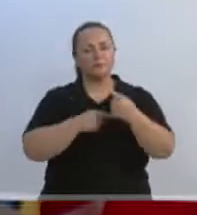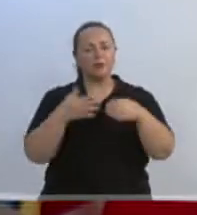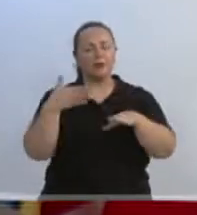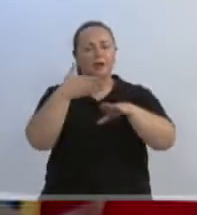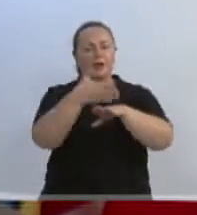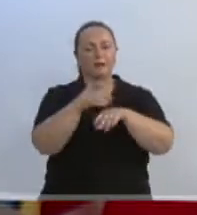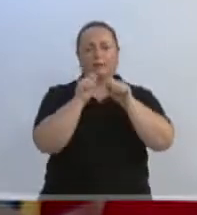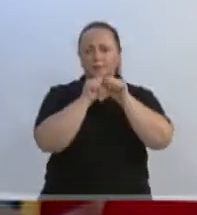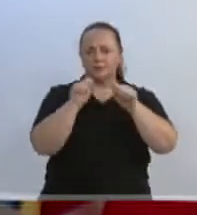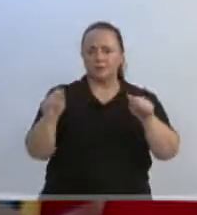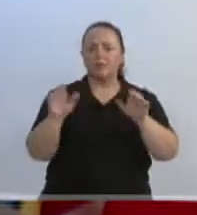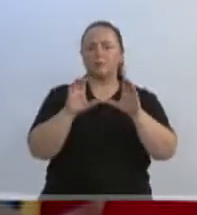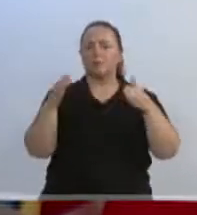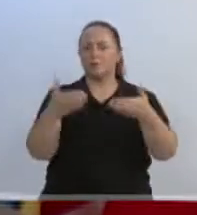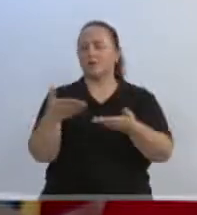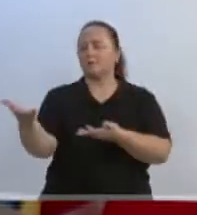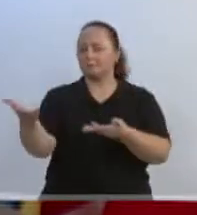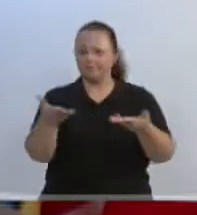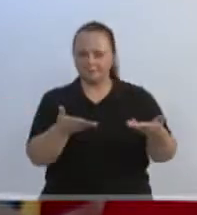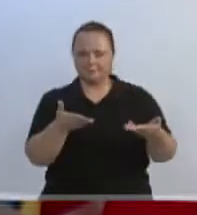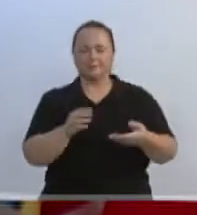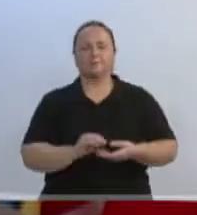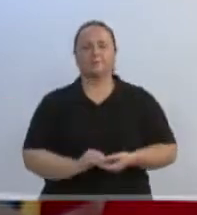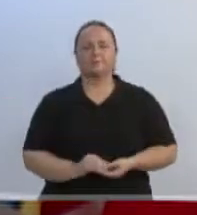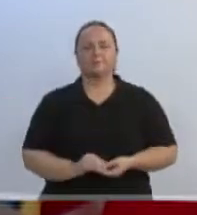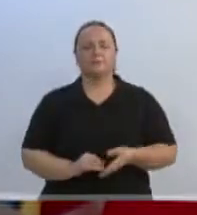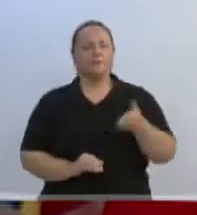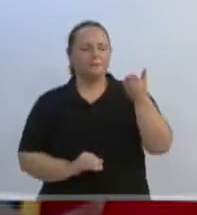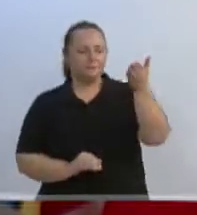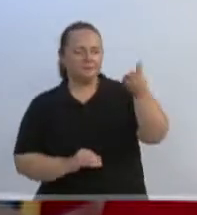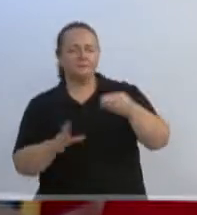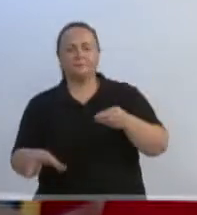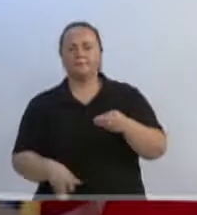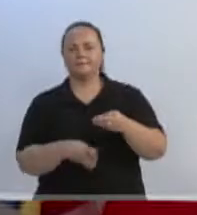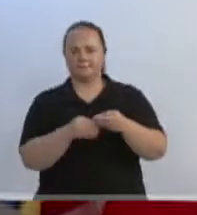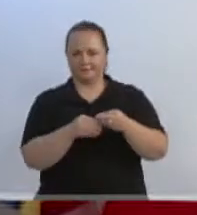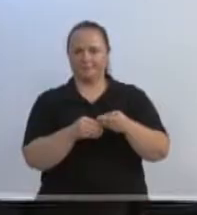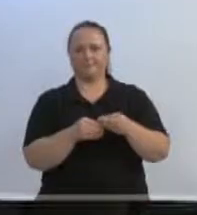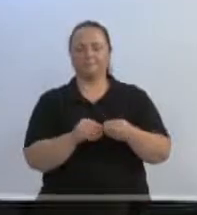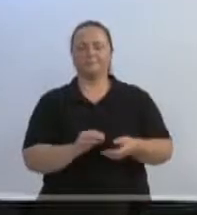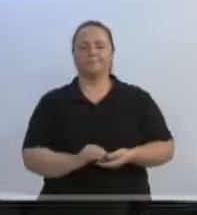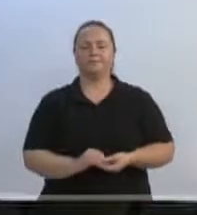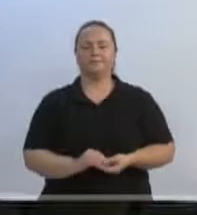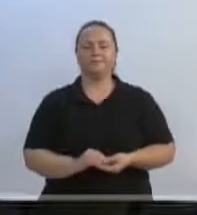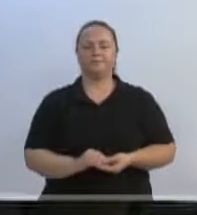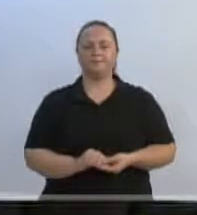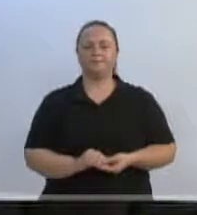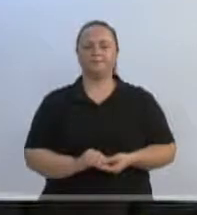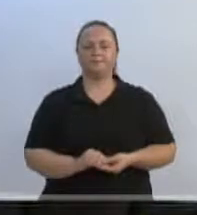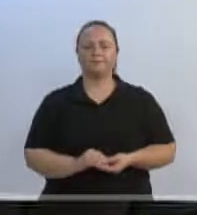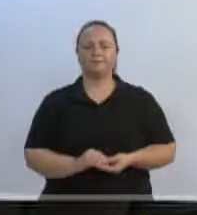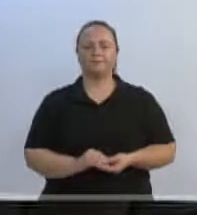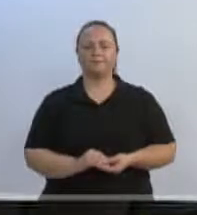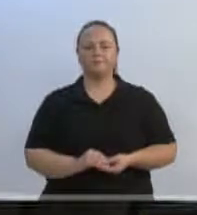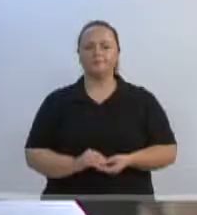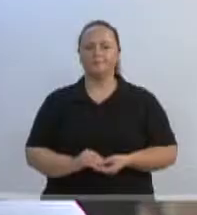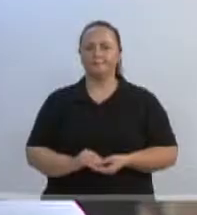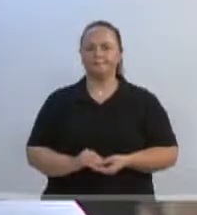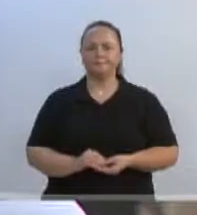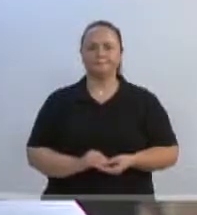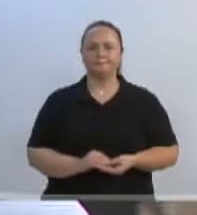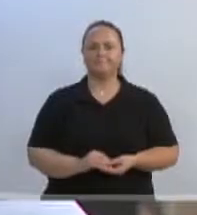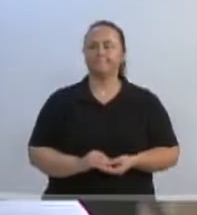comunidade estão todos convidados concedeu à parte com autorização do morador vereador adriano pereira rosa